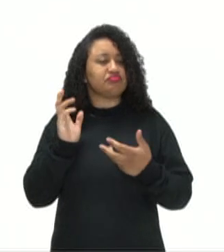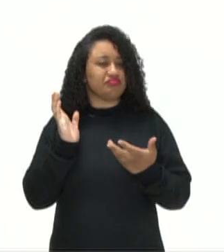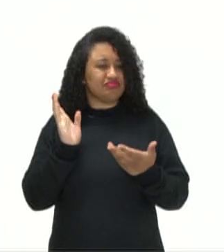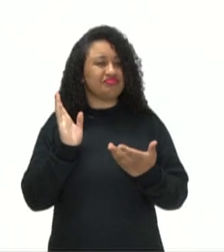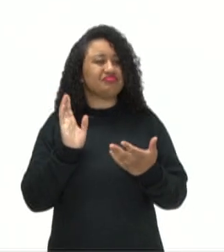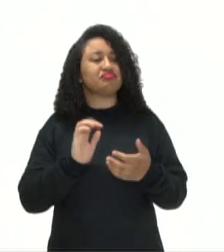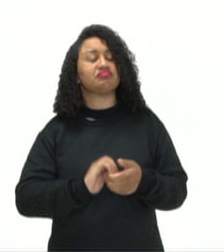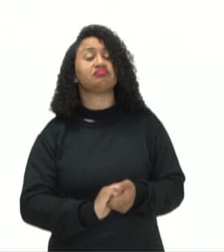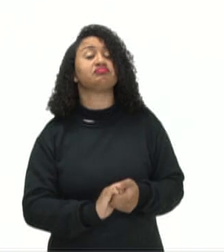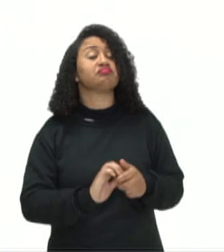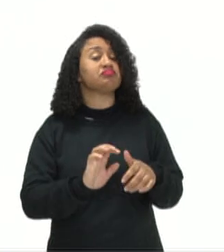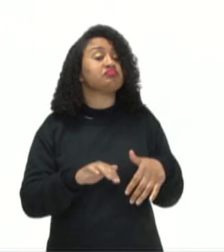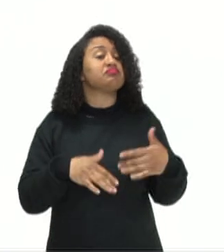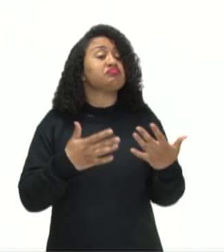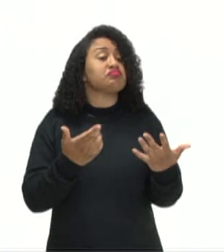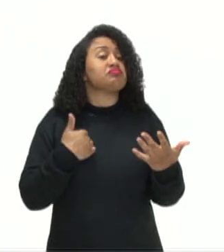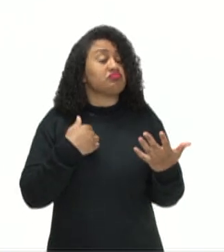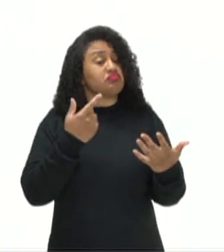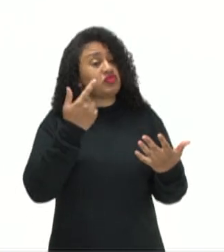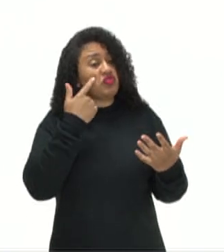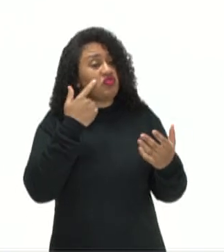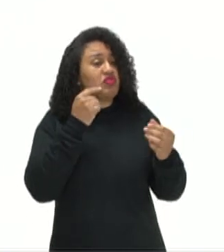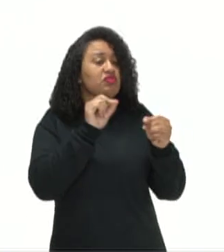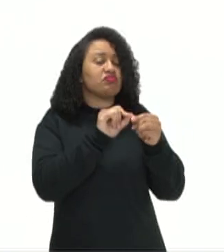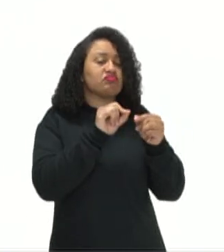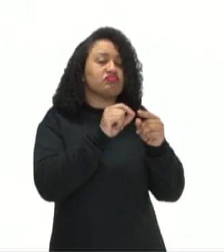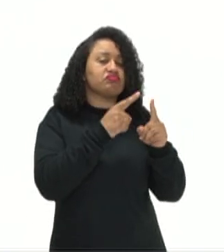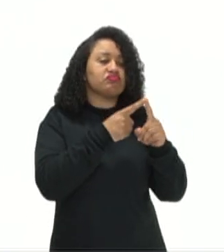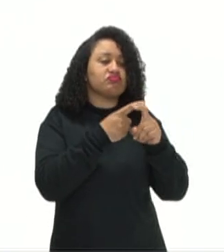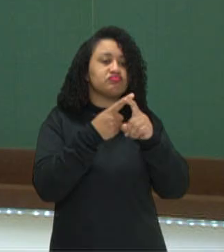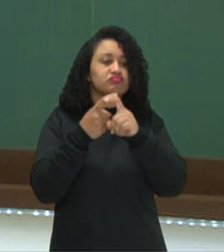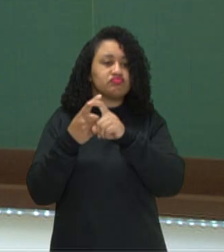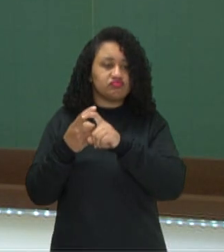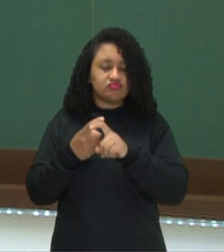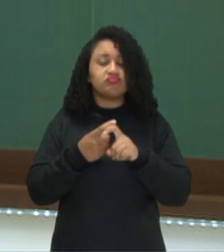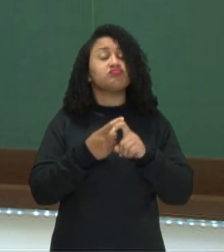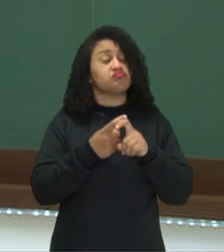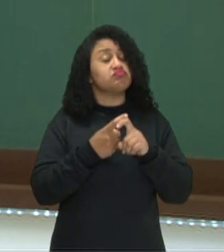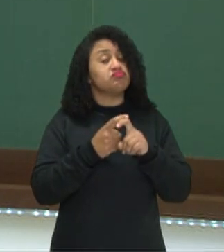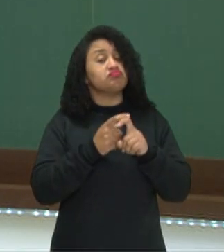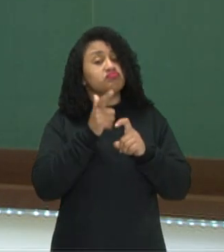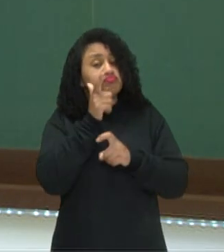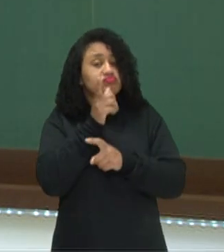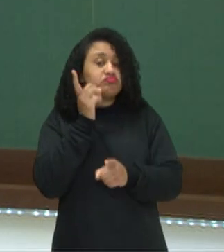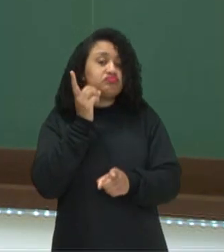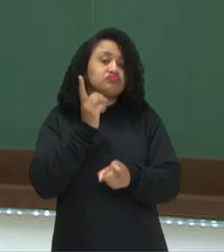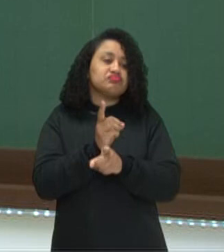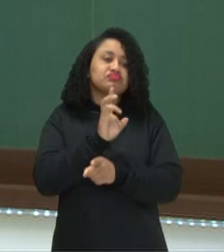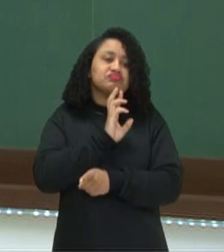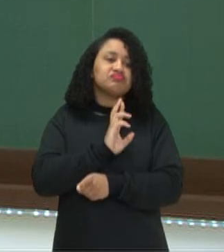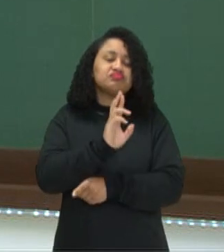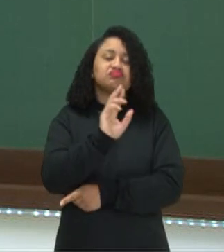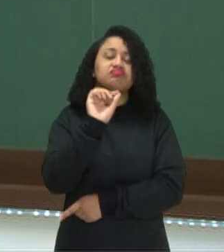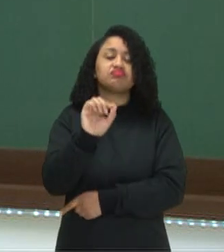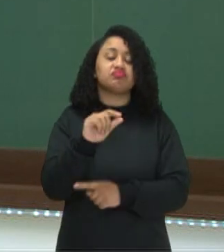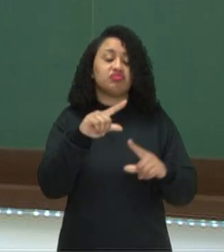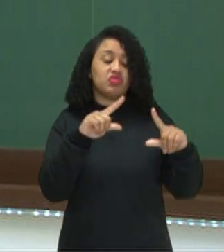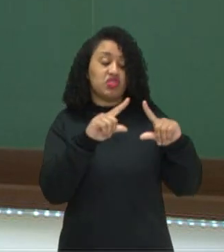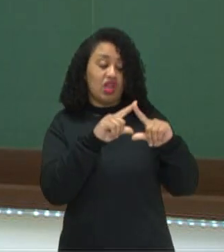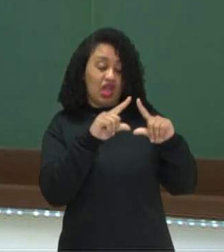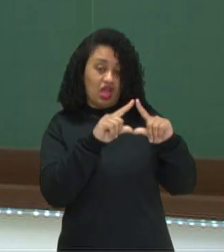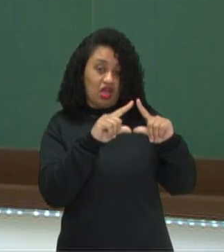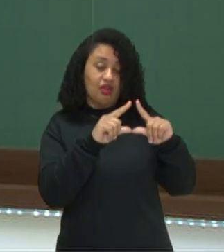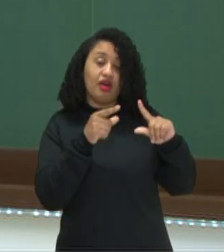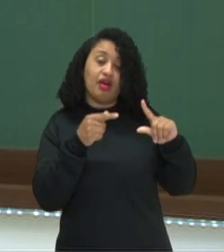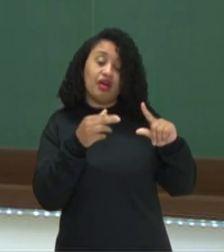vezes 1. 3², 9, menos 4 vezes 2, 8. 8 vezes 1, 8. Encontramos o valor